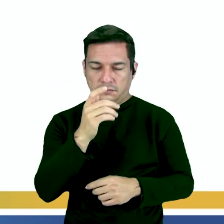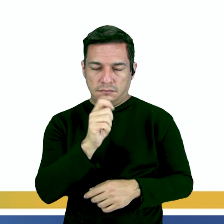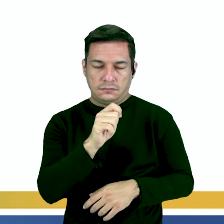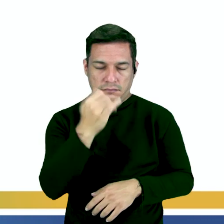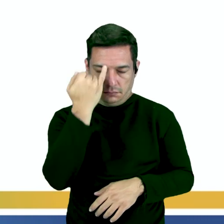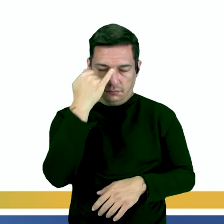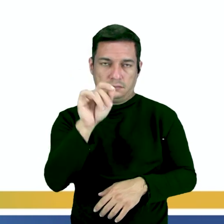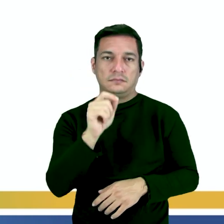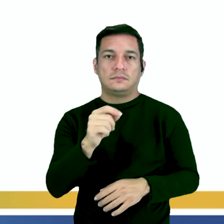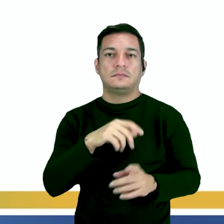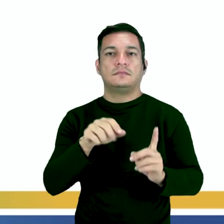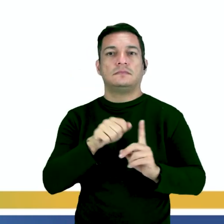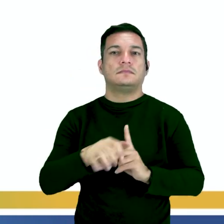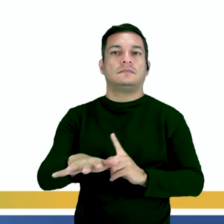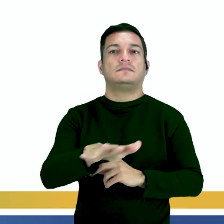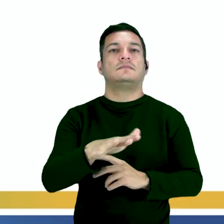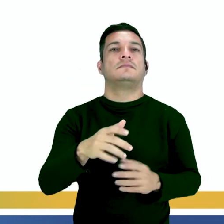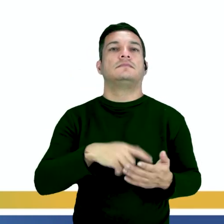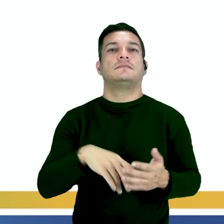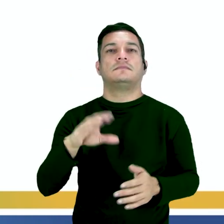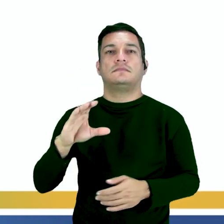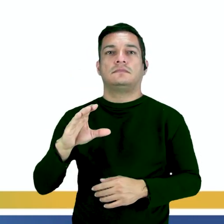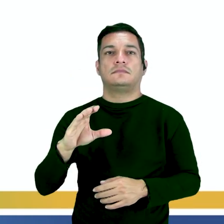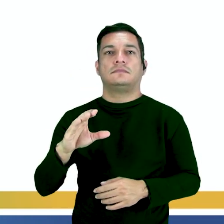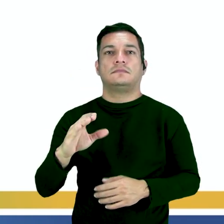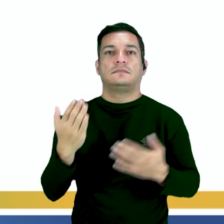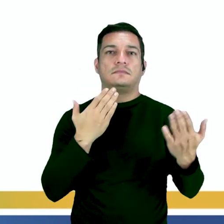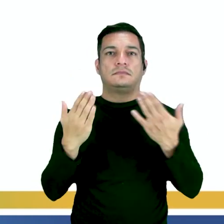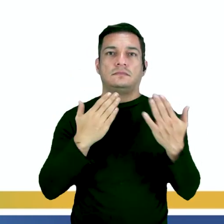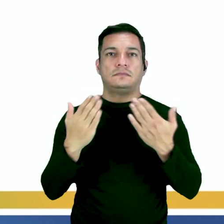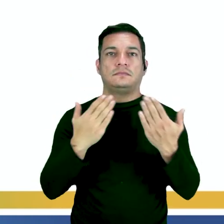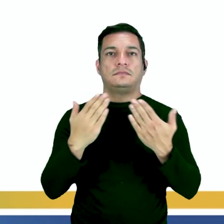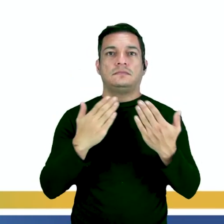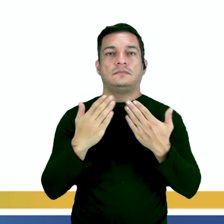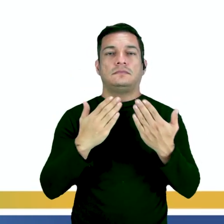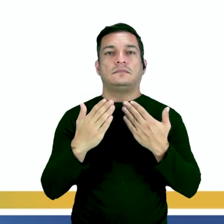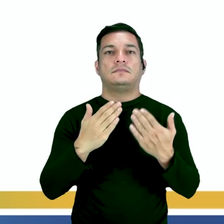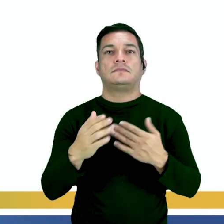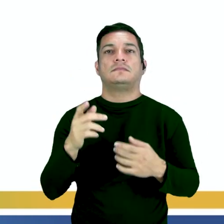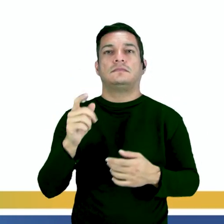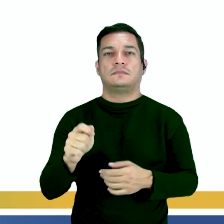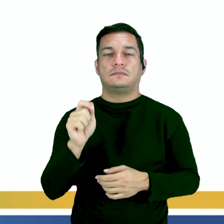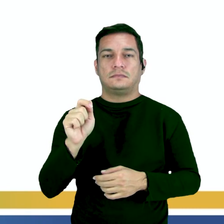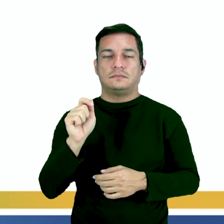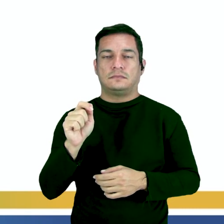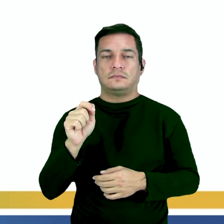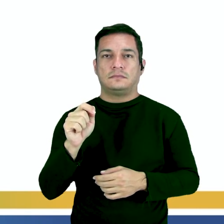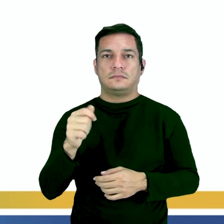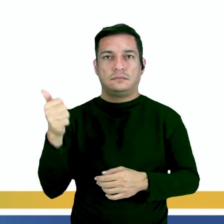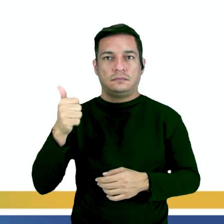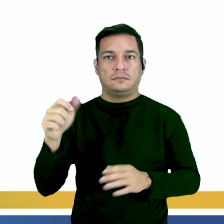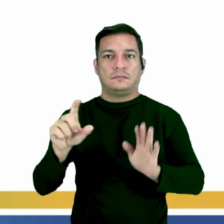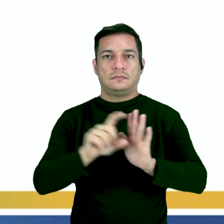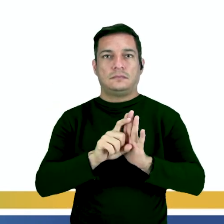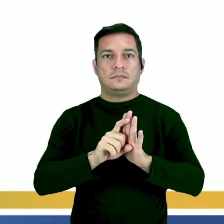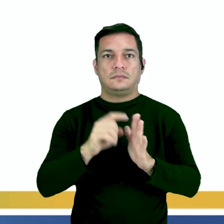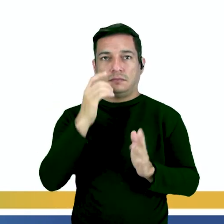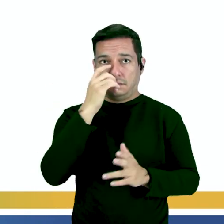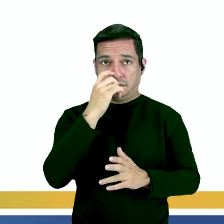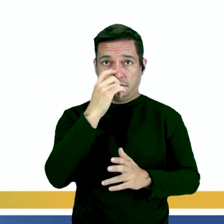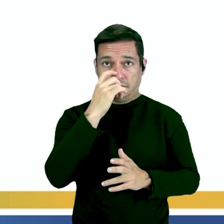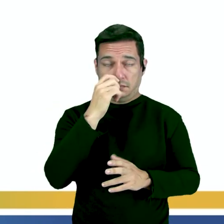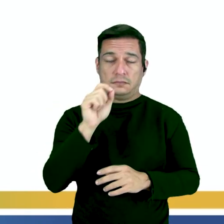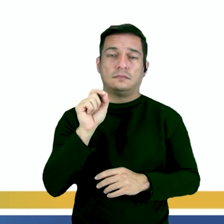essa ideia que foi passada? Opção C, comparação às assertivas do primeiro parágrafo.